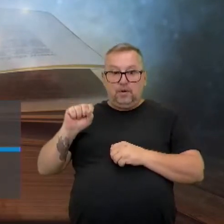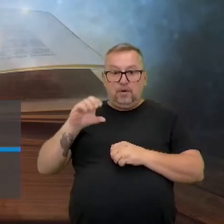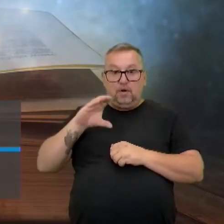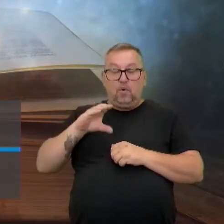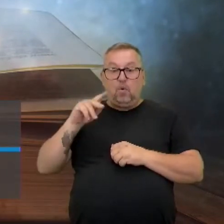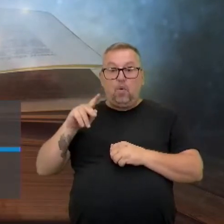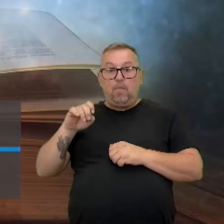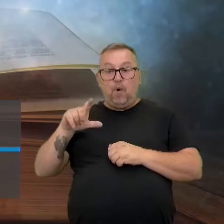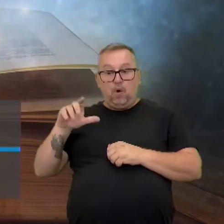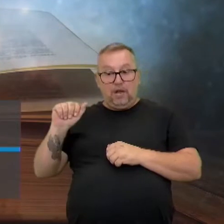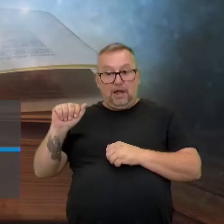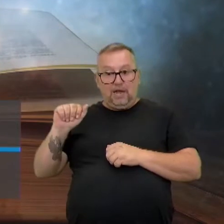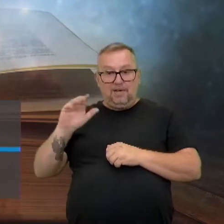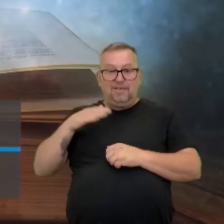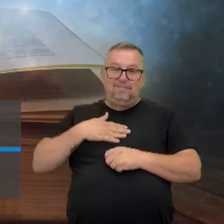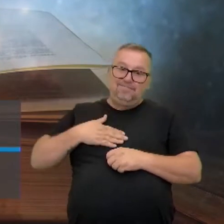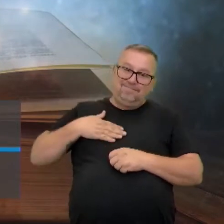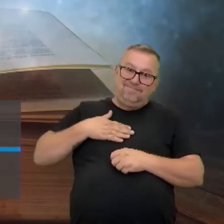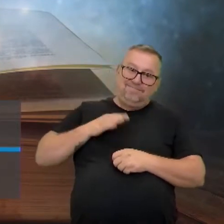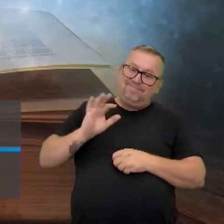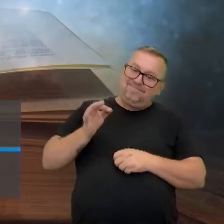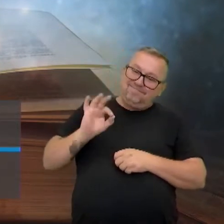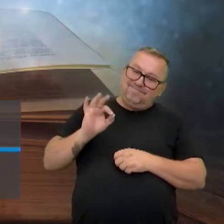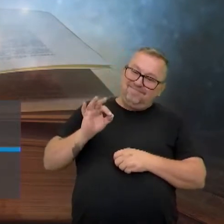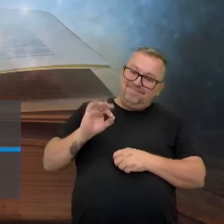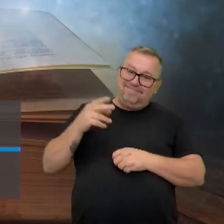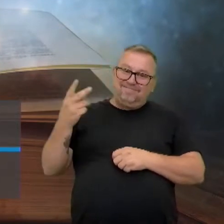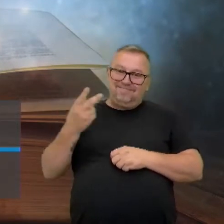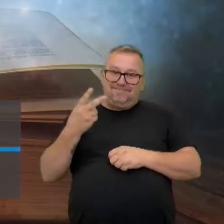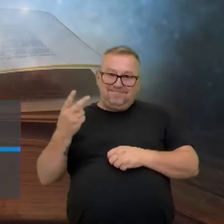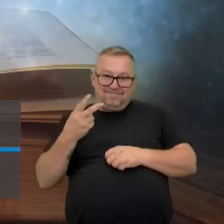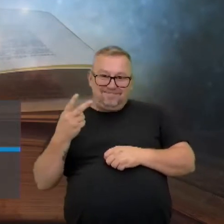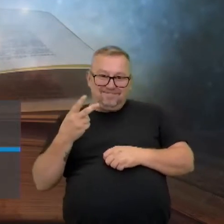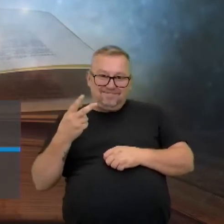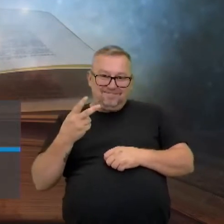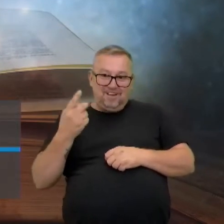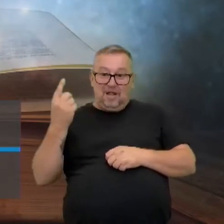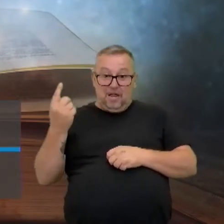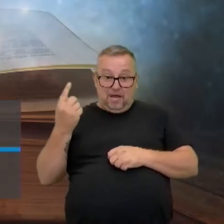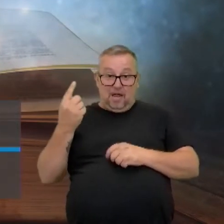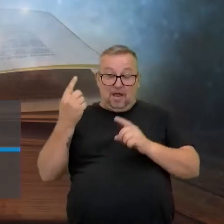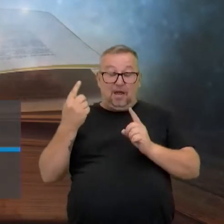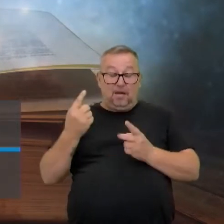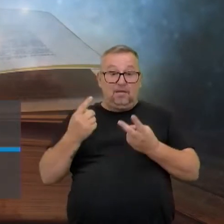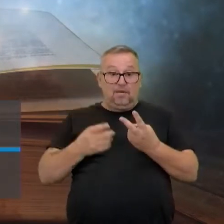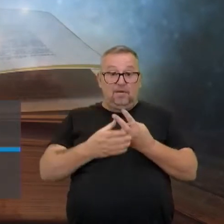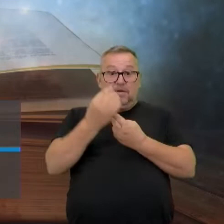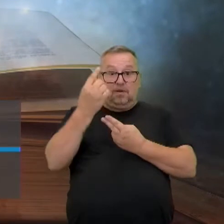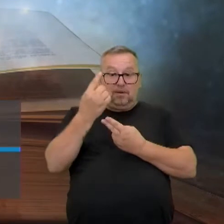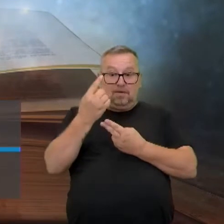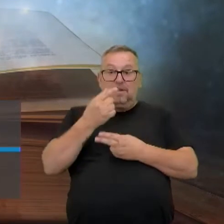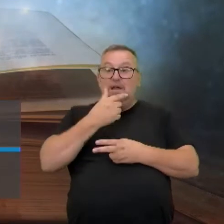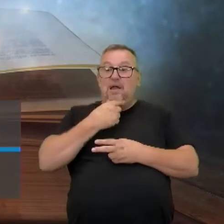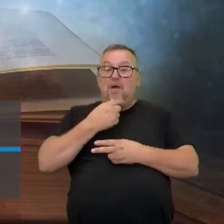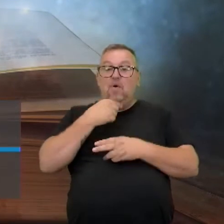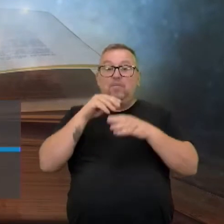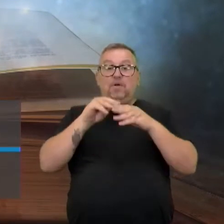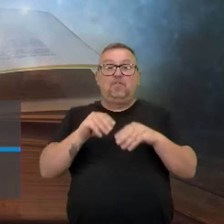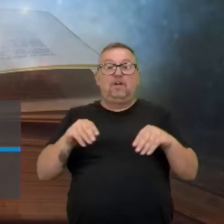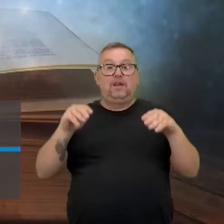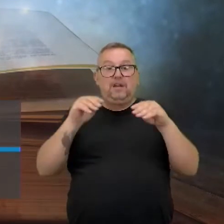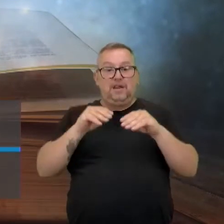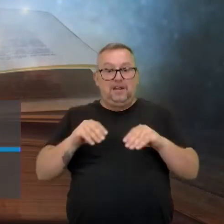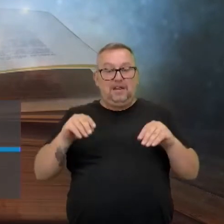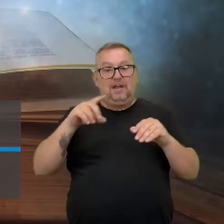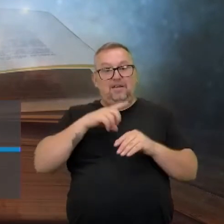acha que os dois... Já começou a enroscar, né? É isso mesmo. Ele acha que os dois, na verdade, é um só. É o Homem de Areia da infância dele. Se